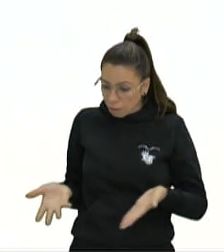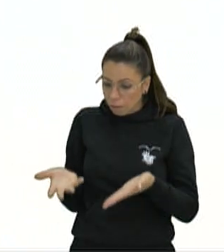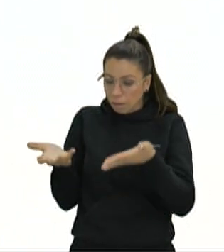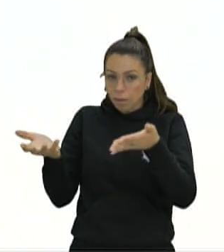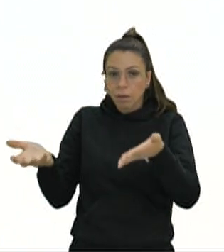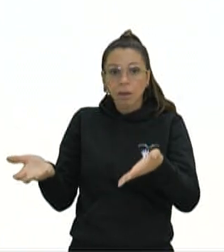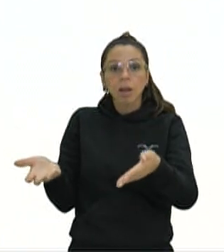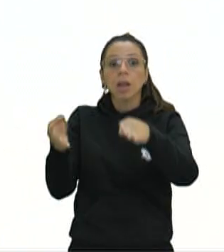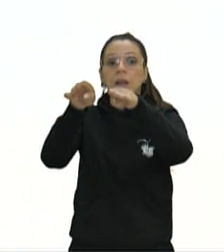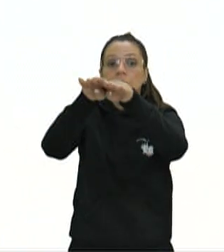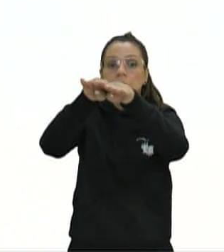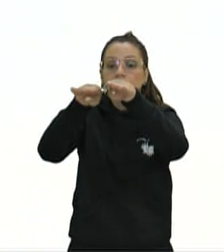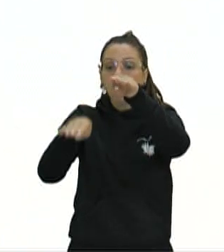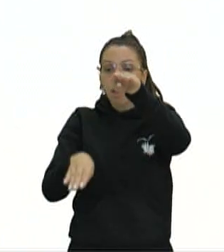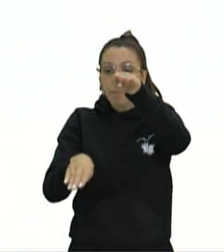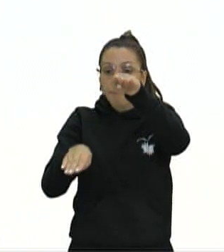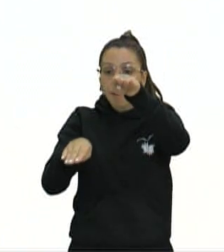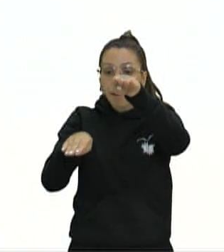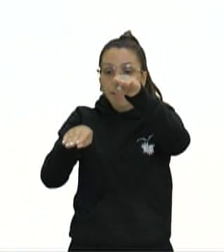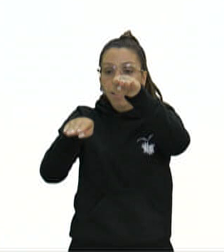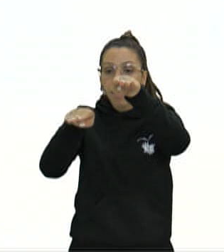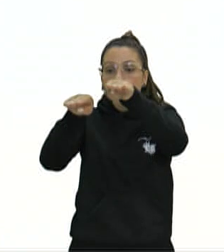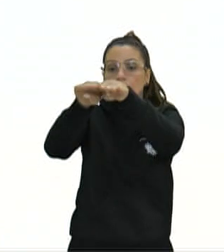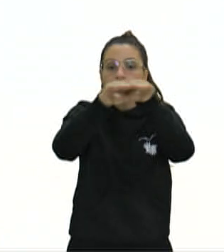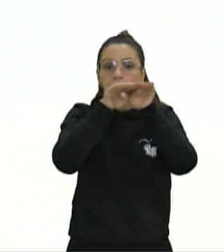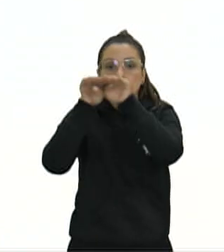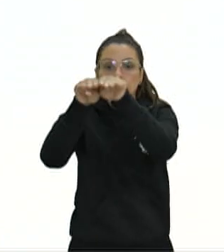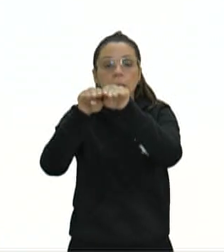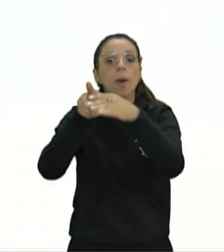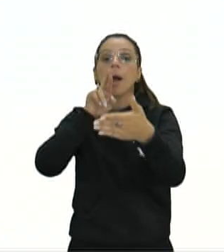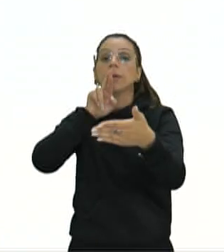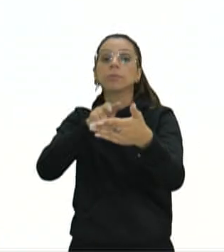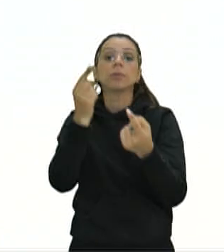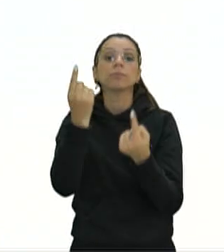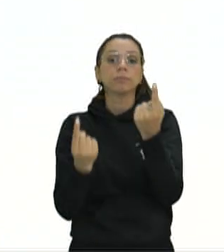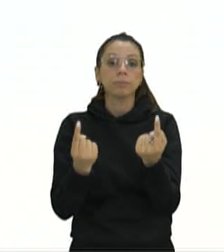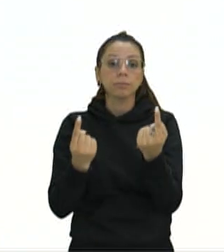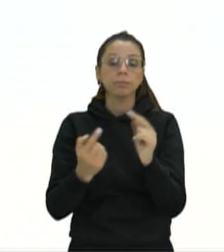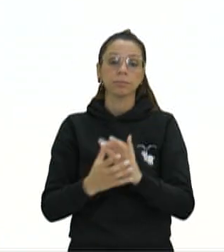as desigualdades. Qual é a resposta?